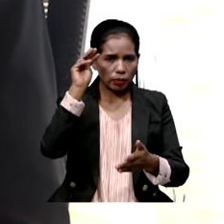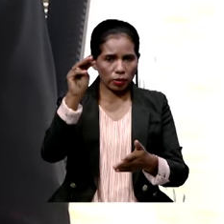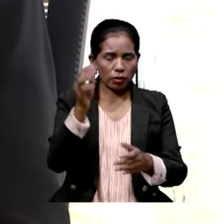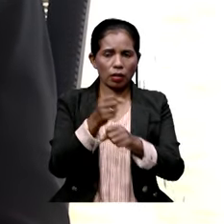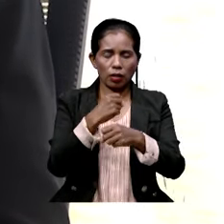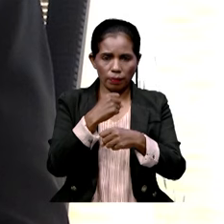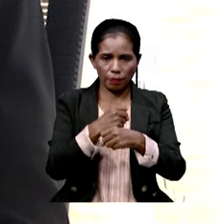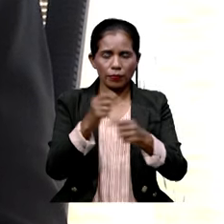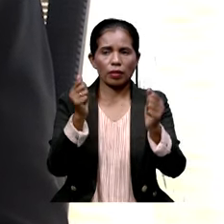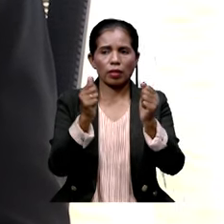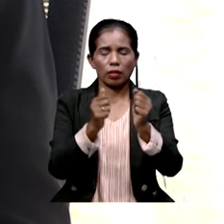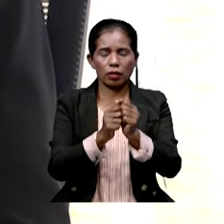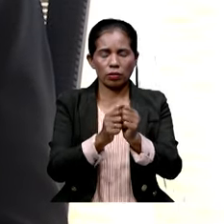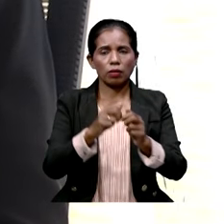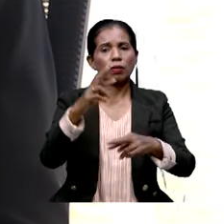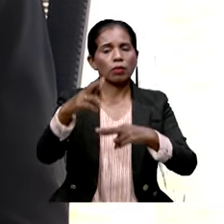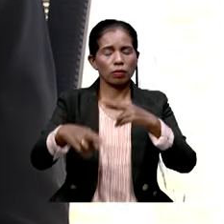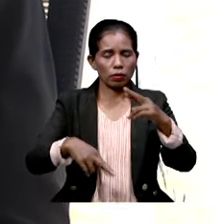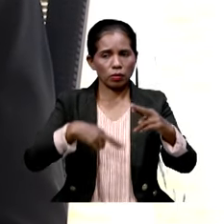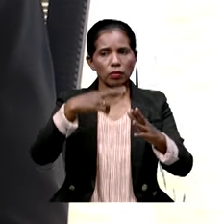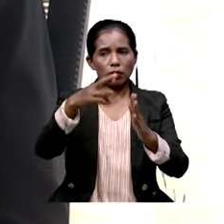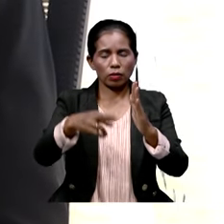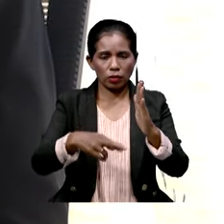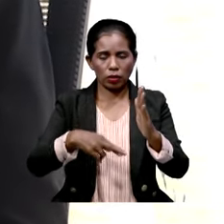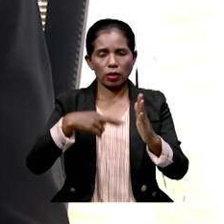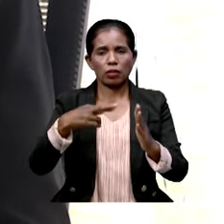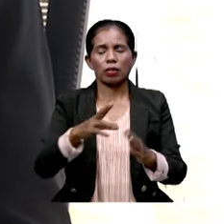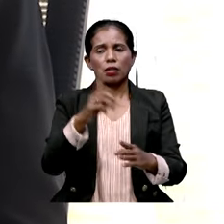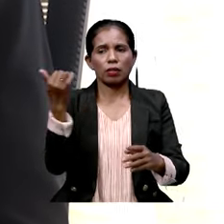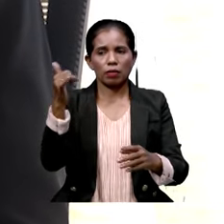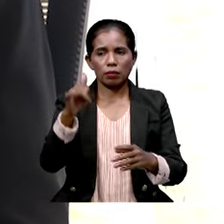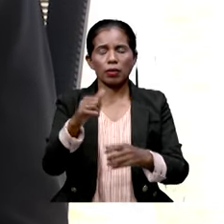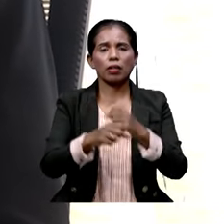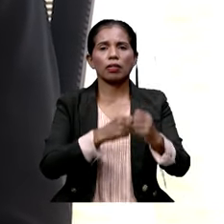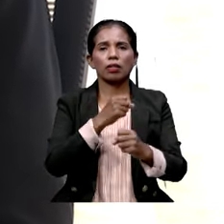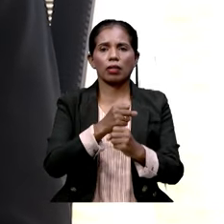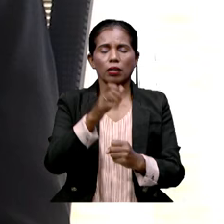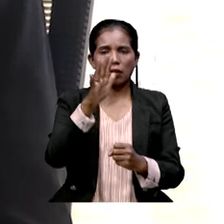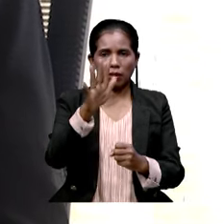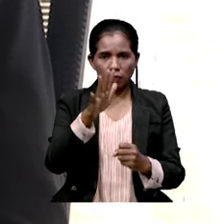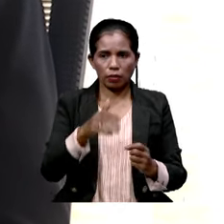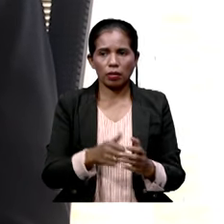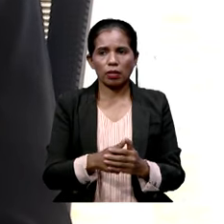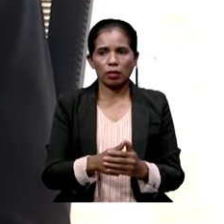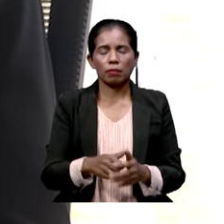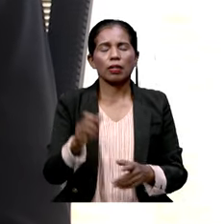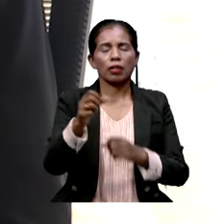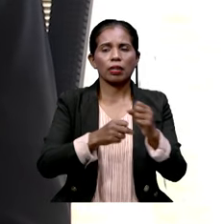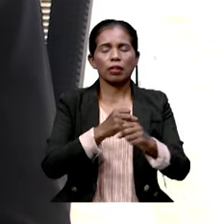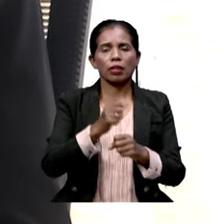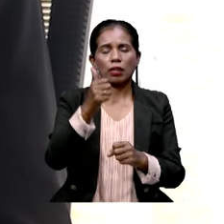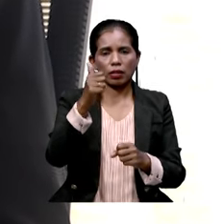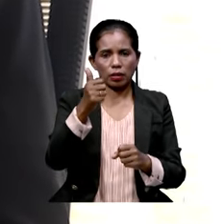ho roadmap, te halo ho roteio ida. Ba 5 anos, ba 10 anos, saída